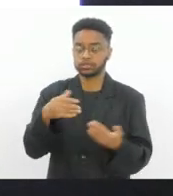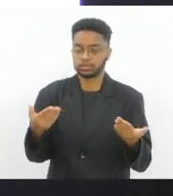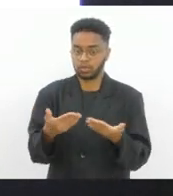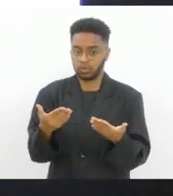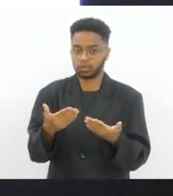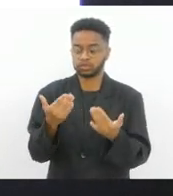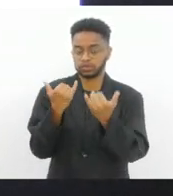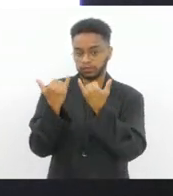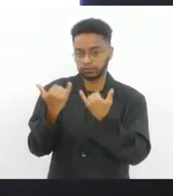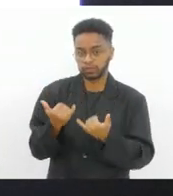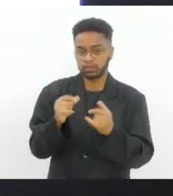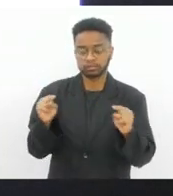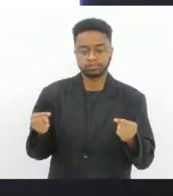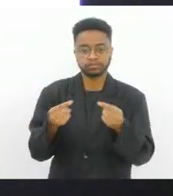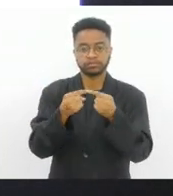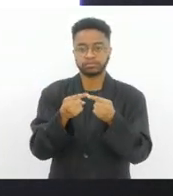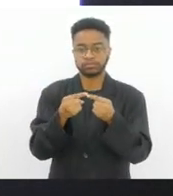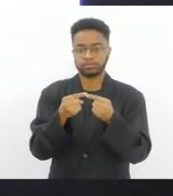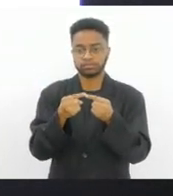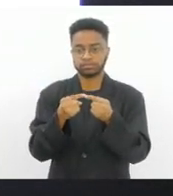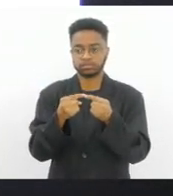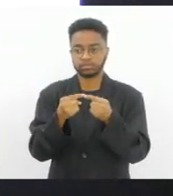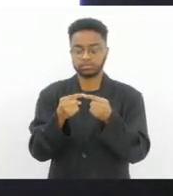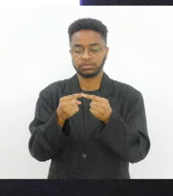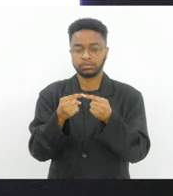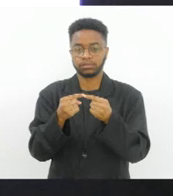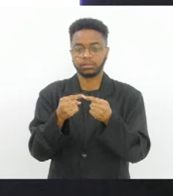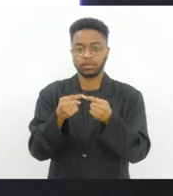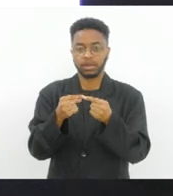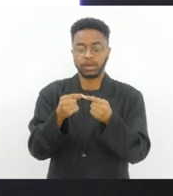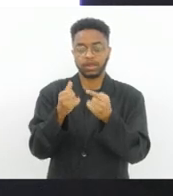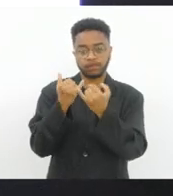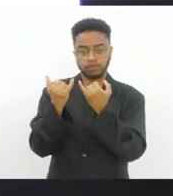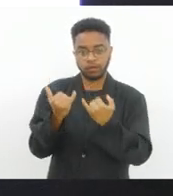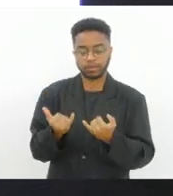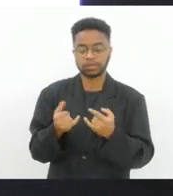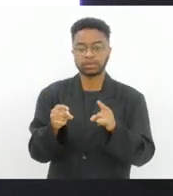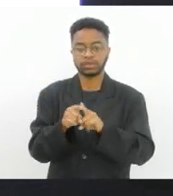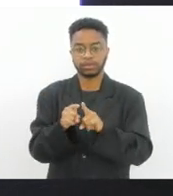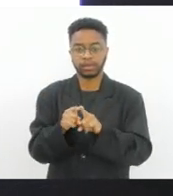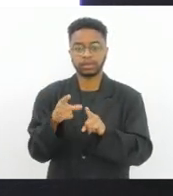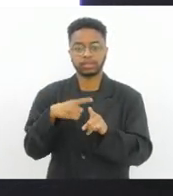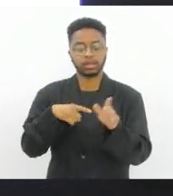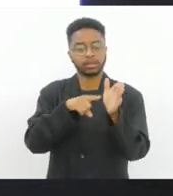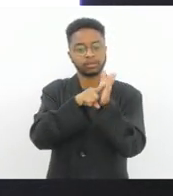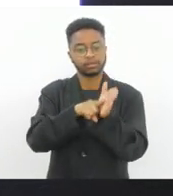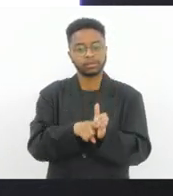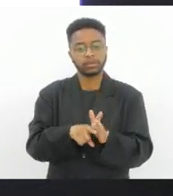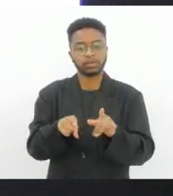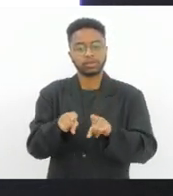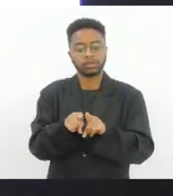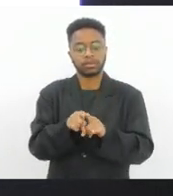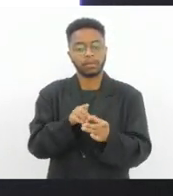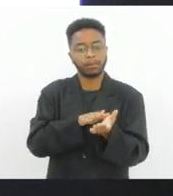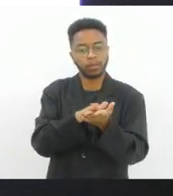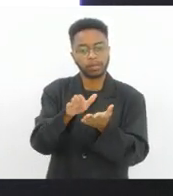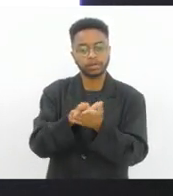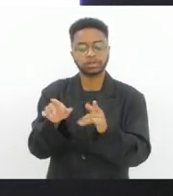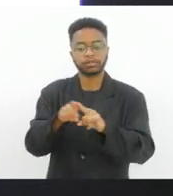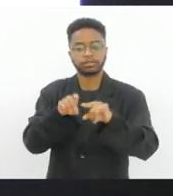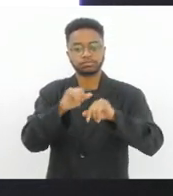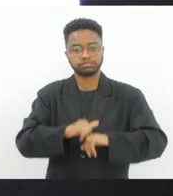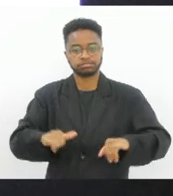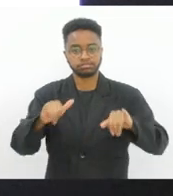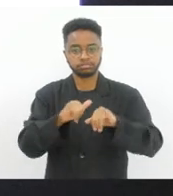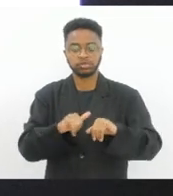tem como base esses dados. Além das estatísticas da publicação, né, da divulgação das estatísticas